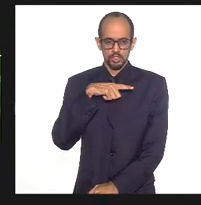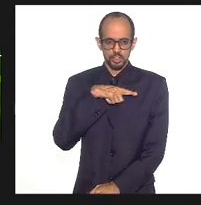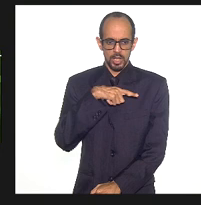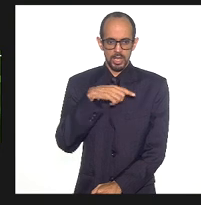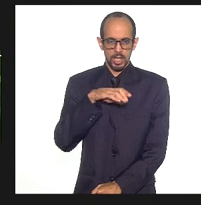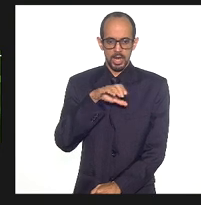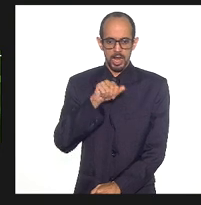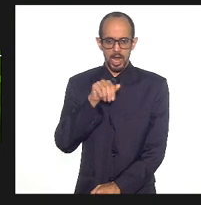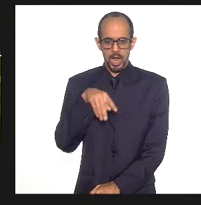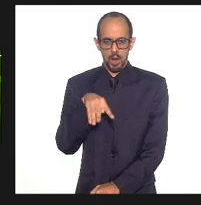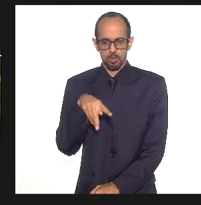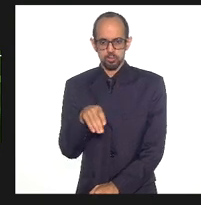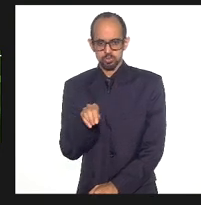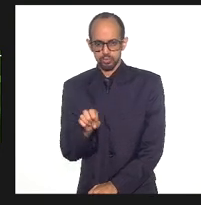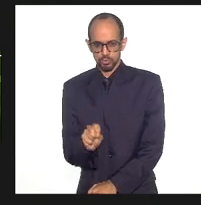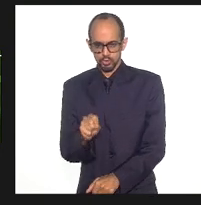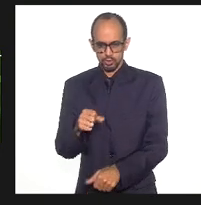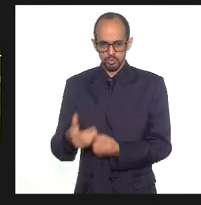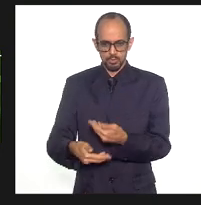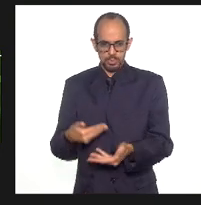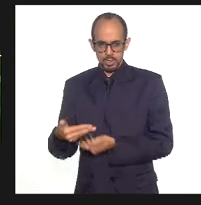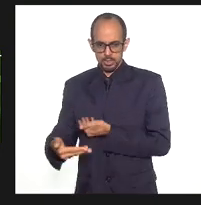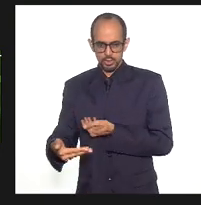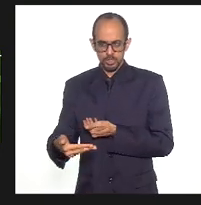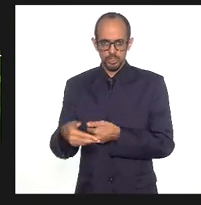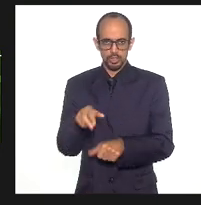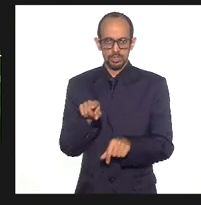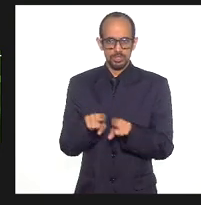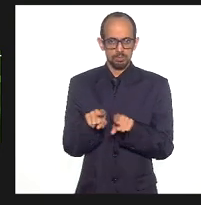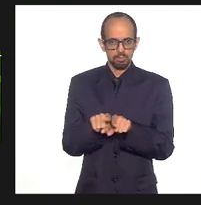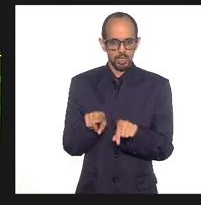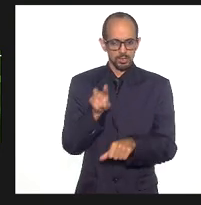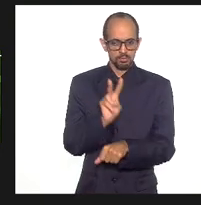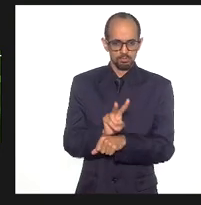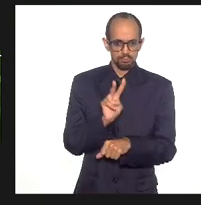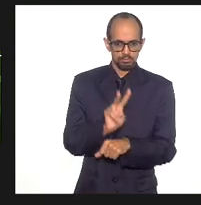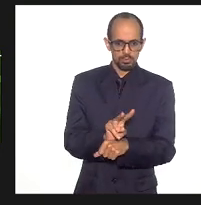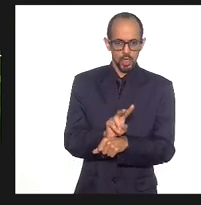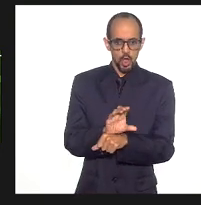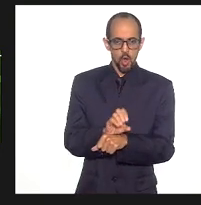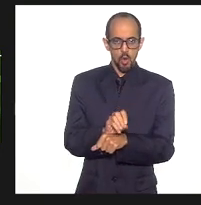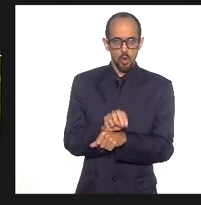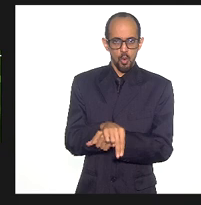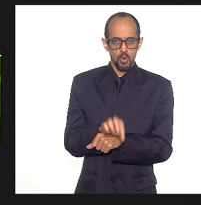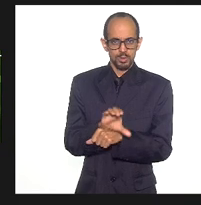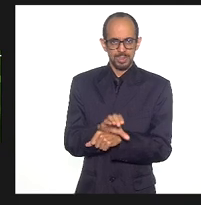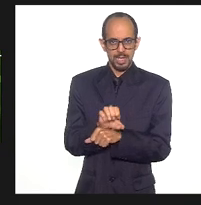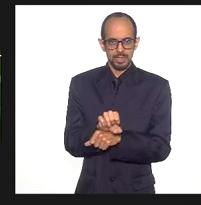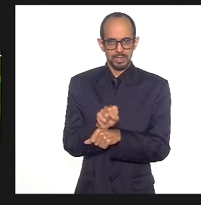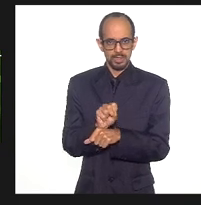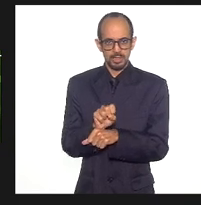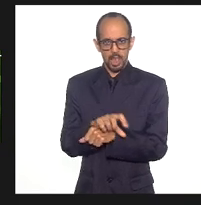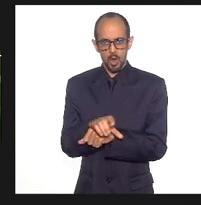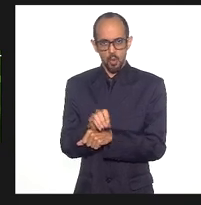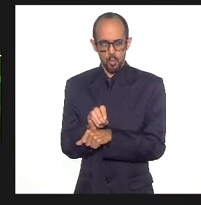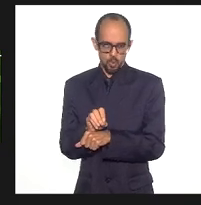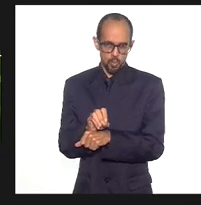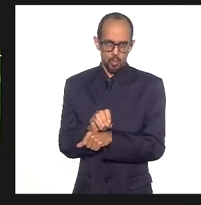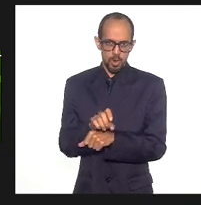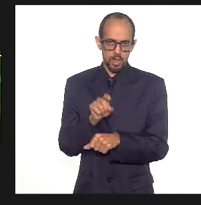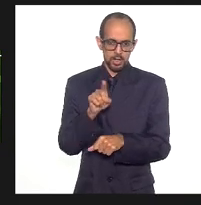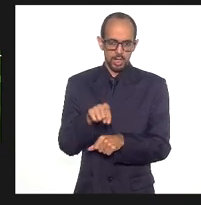campos de partilha, campos em concessão, como mostra aqui duas unidades que se pretende